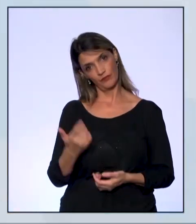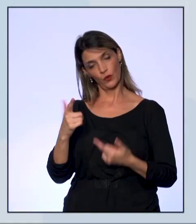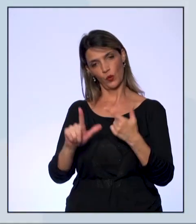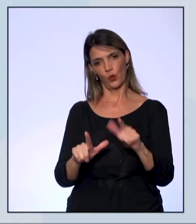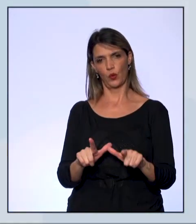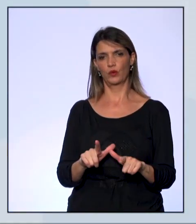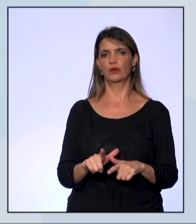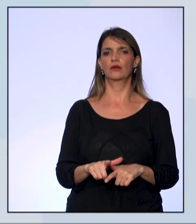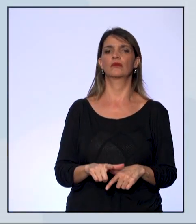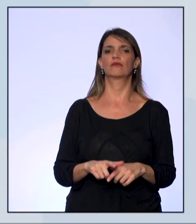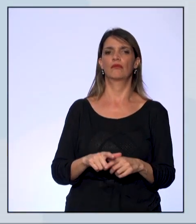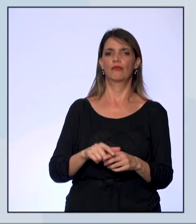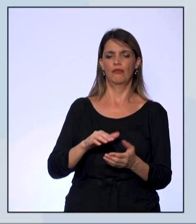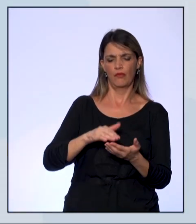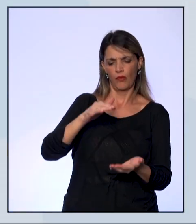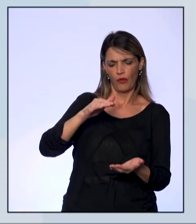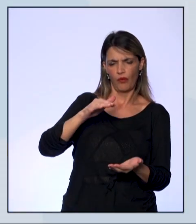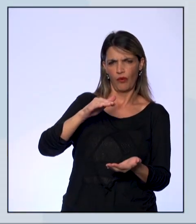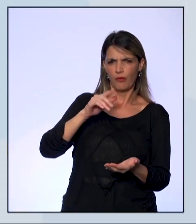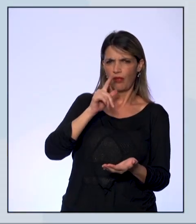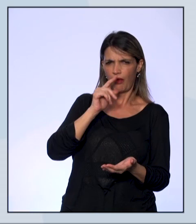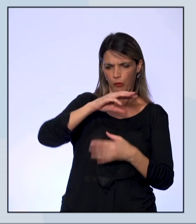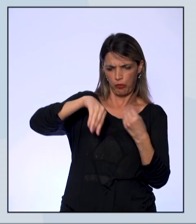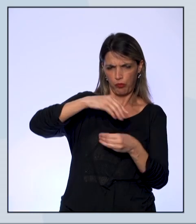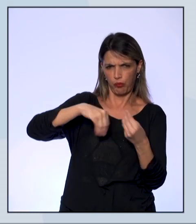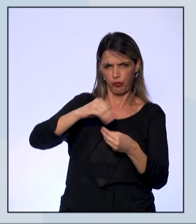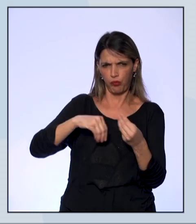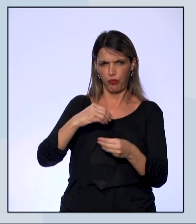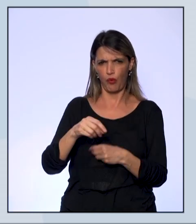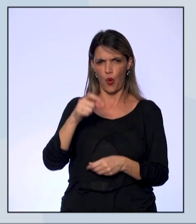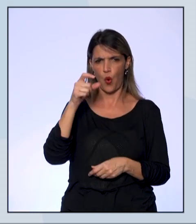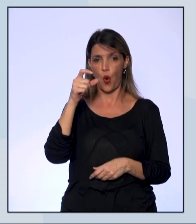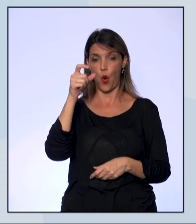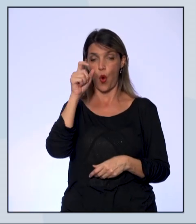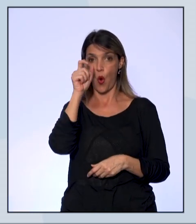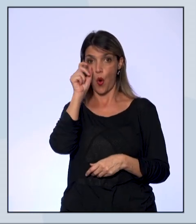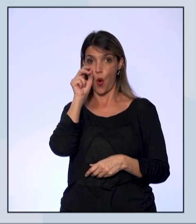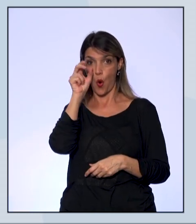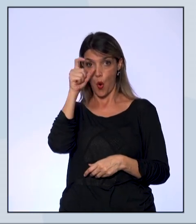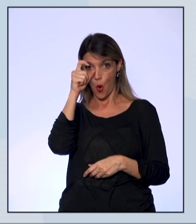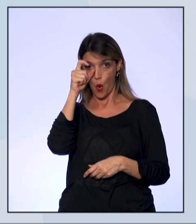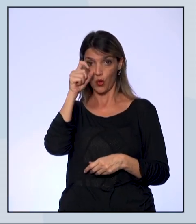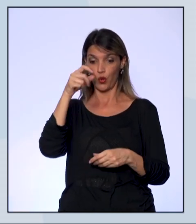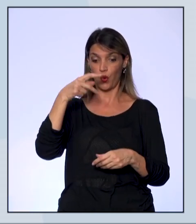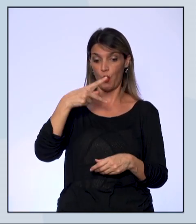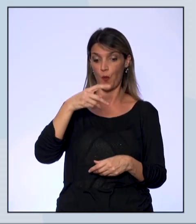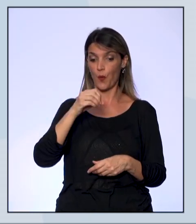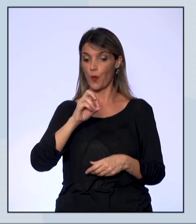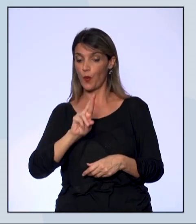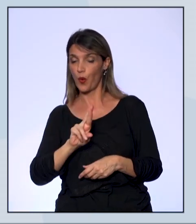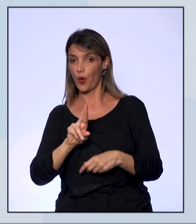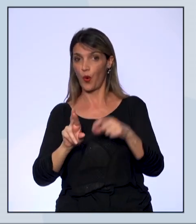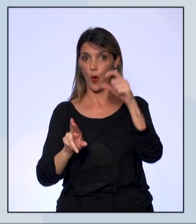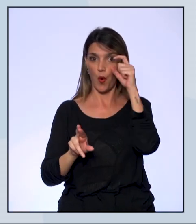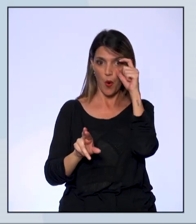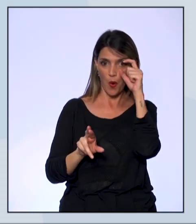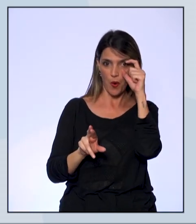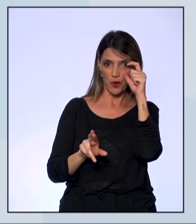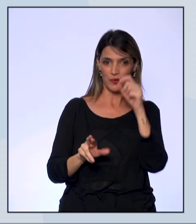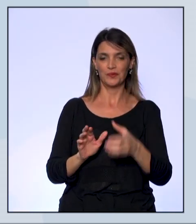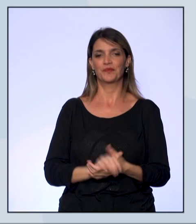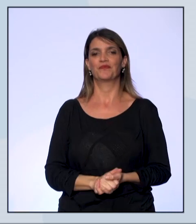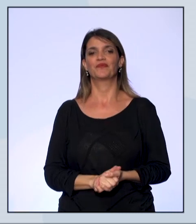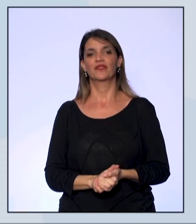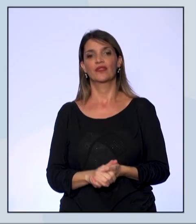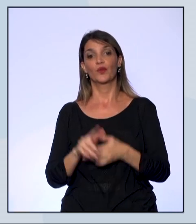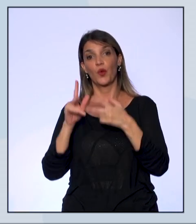tempestade em copo d'água olho por olho dente por dente dormir com as galinhas estão lá é